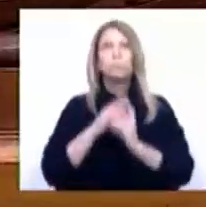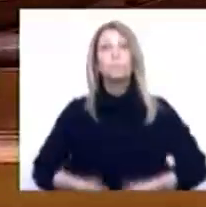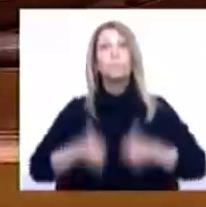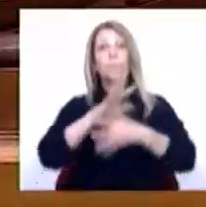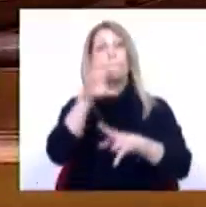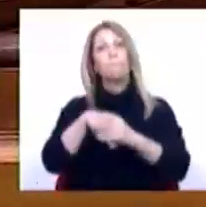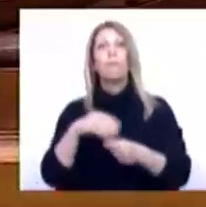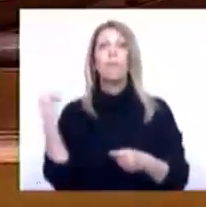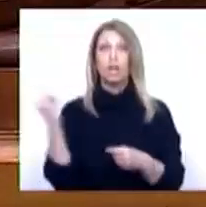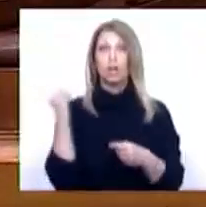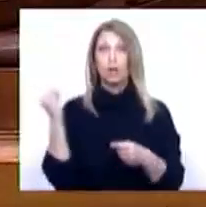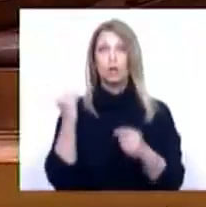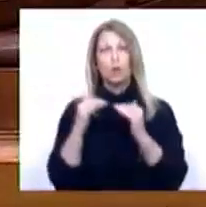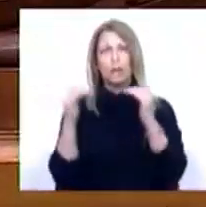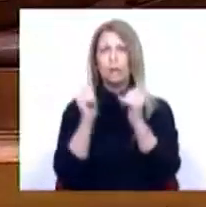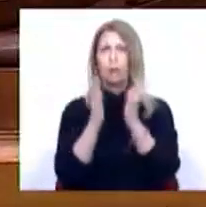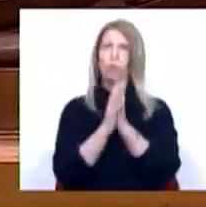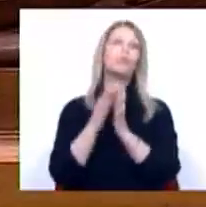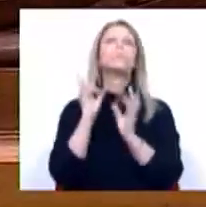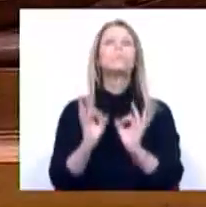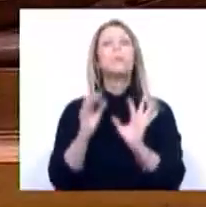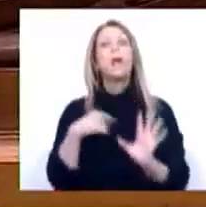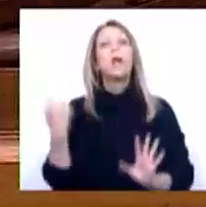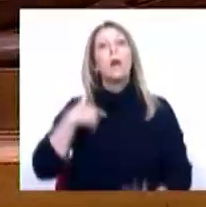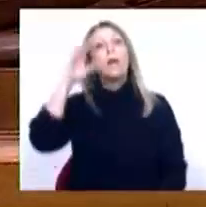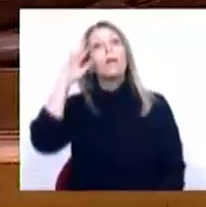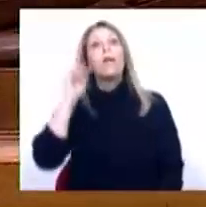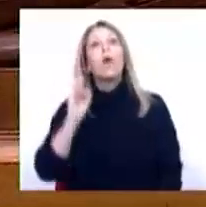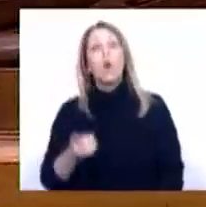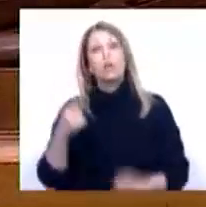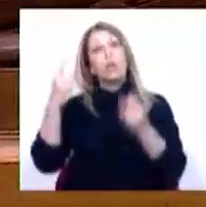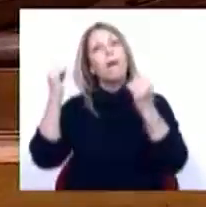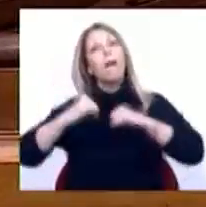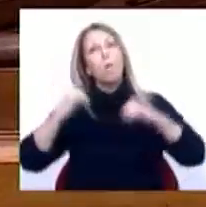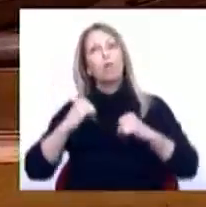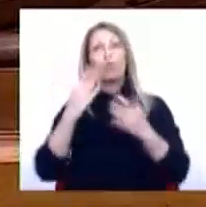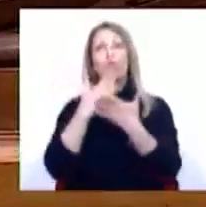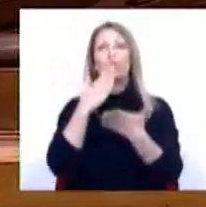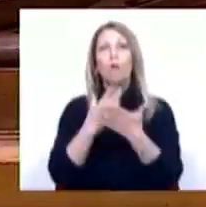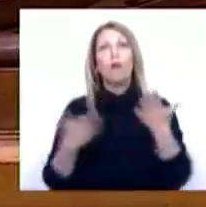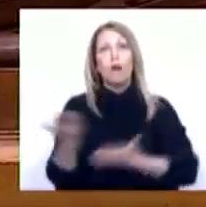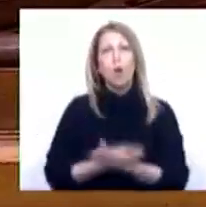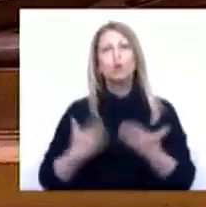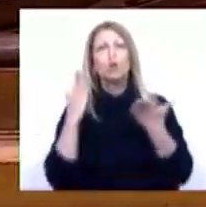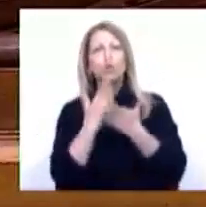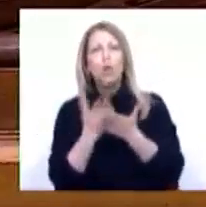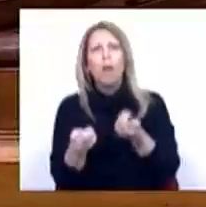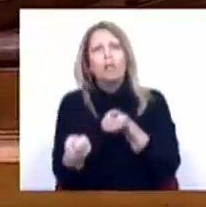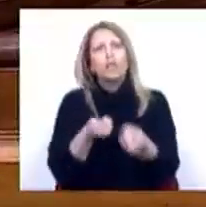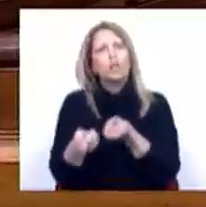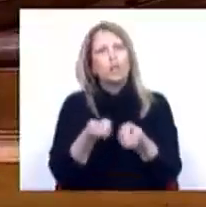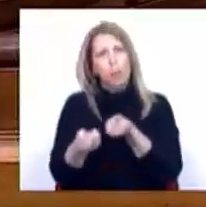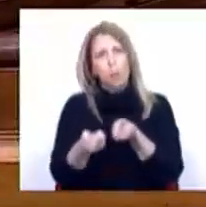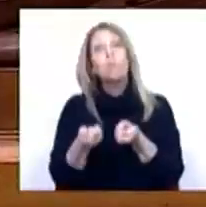instituições a todos os níveis, e a nossa ideia é fazer um acordo com as nossas escolas de negócio, com as escolas de gestão, para termos